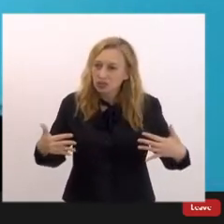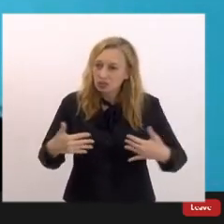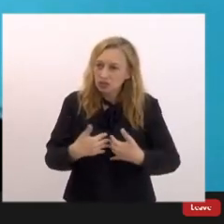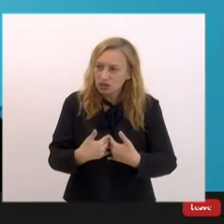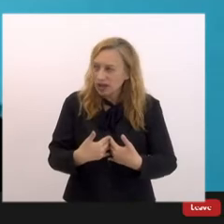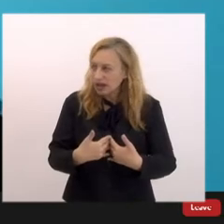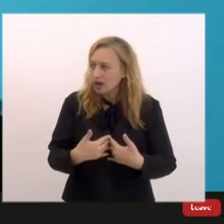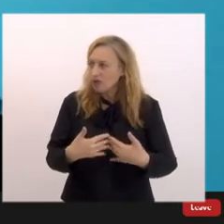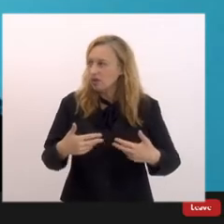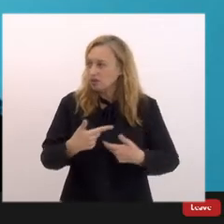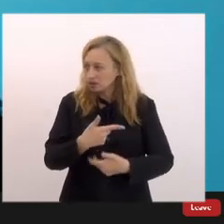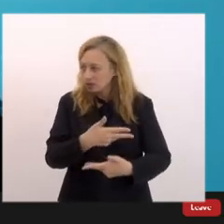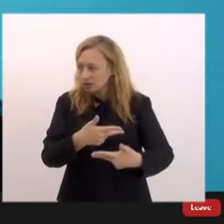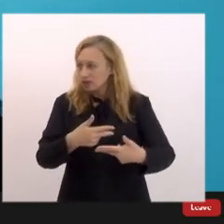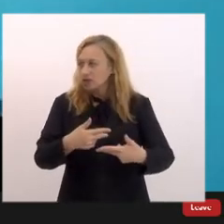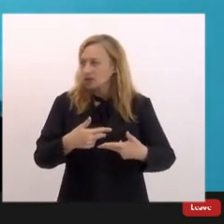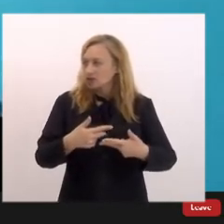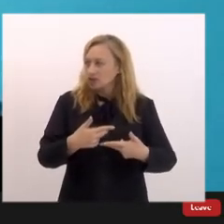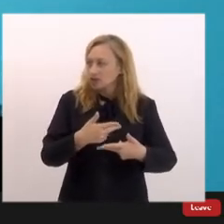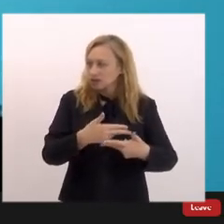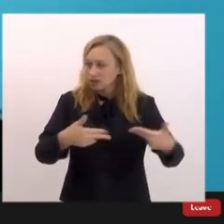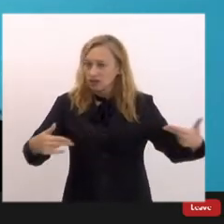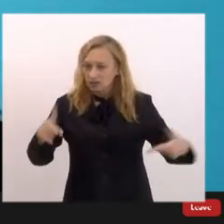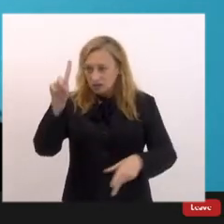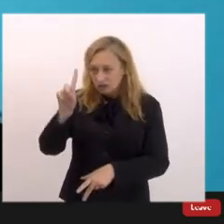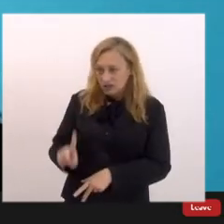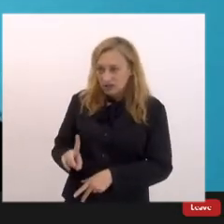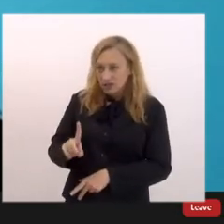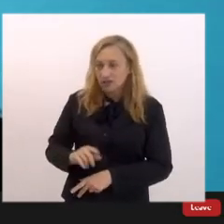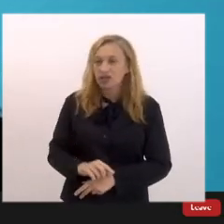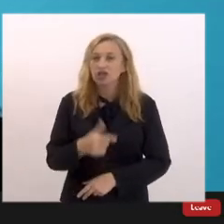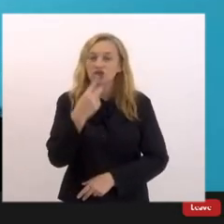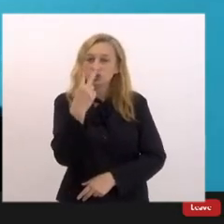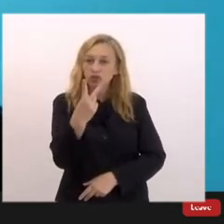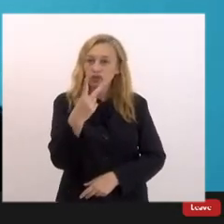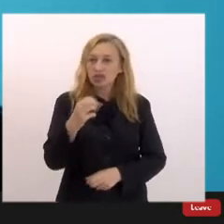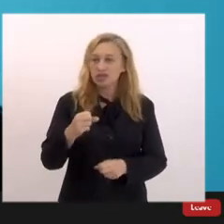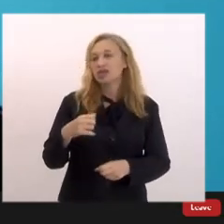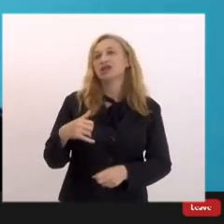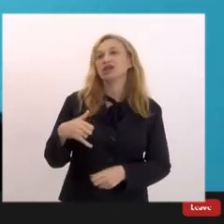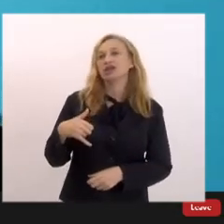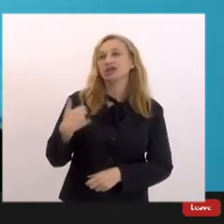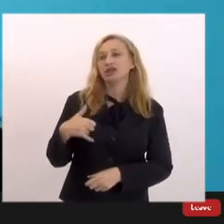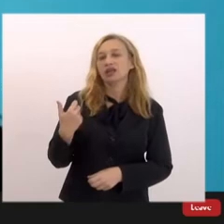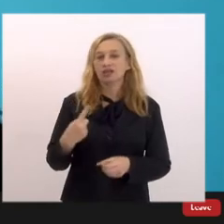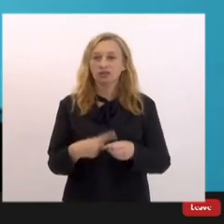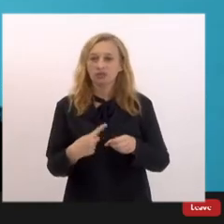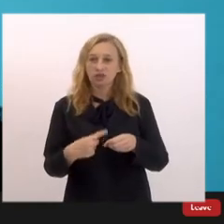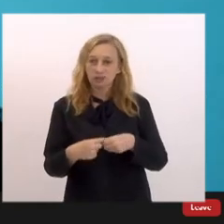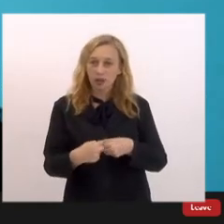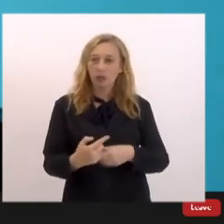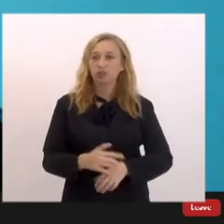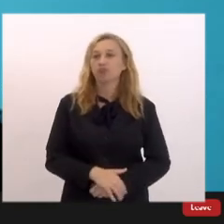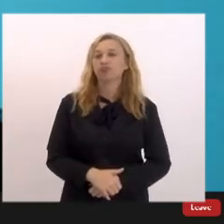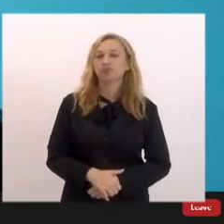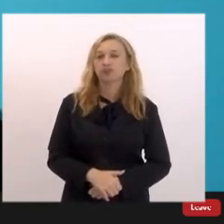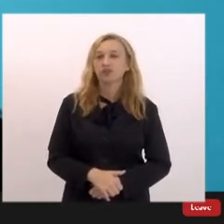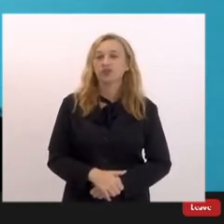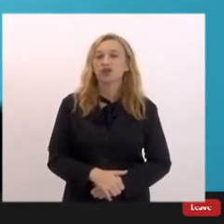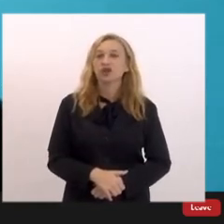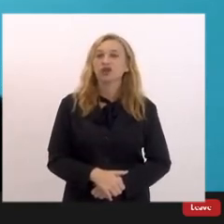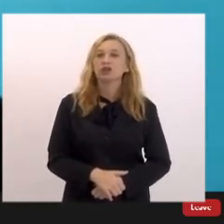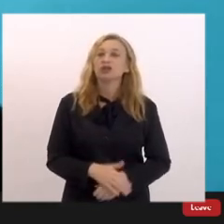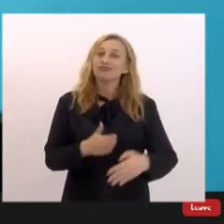autismo severo. Ele está matriculado desde os 2 anos na rede municipal e, por conta